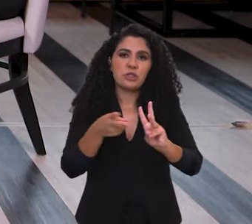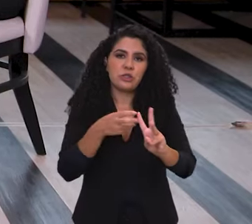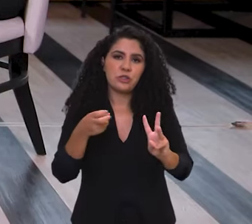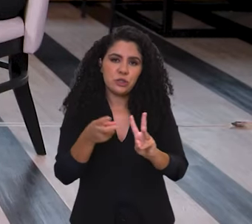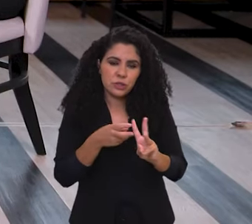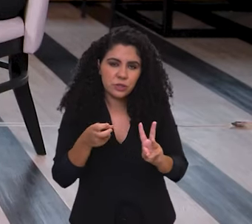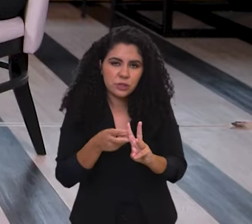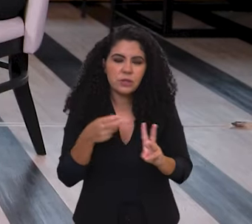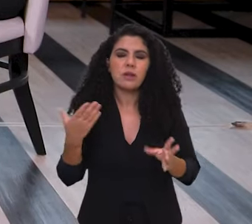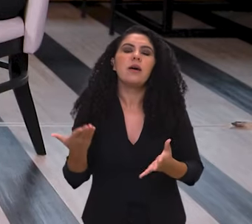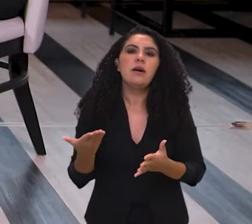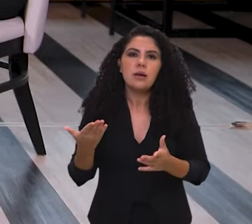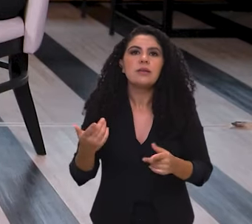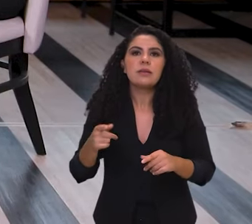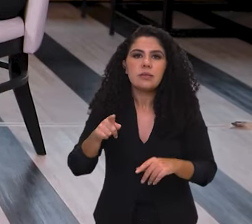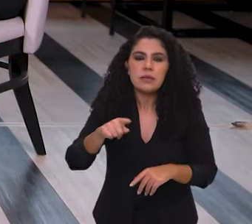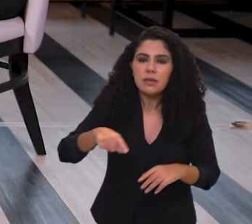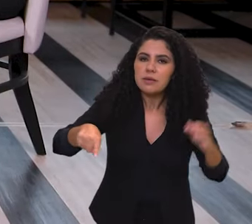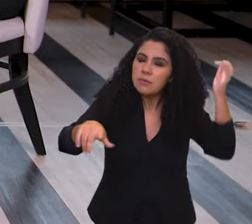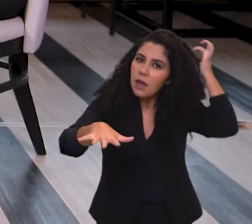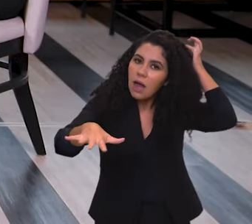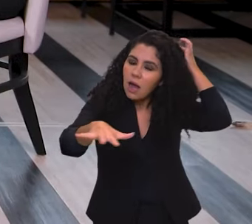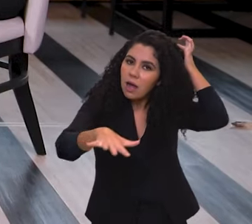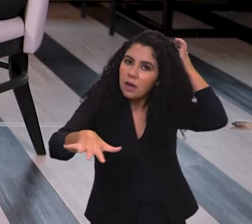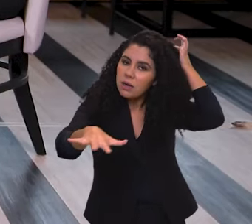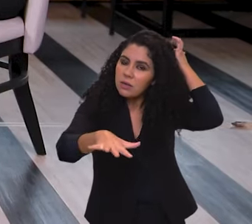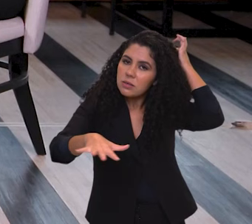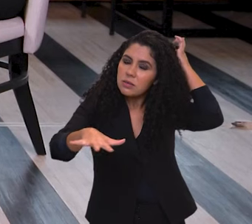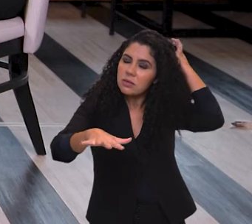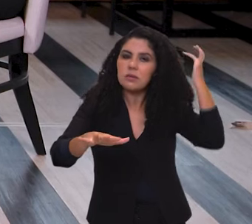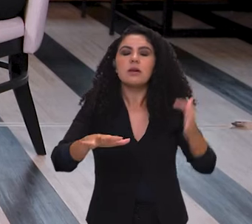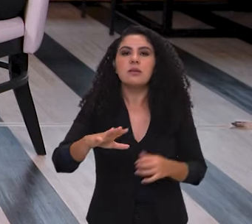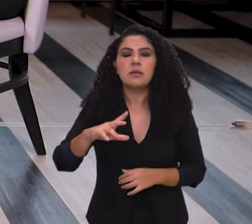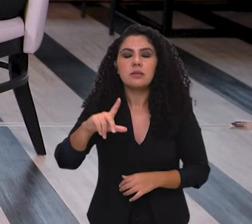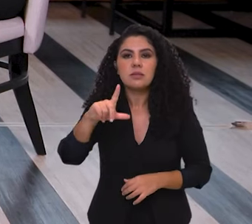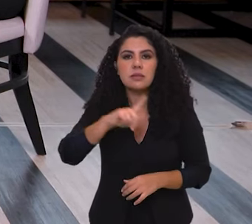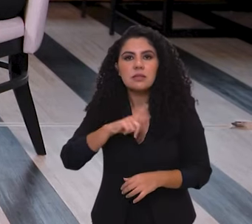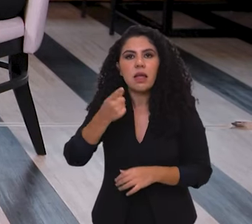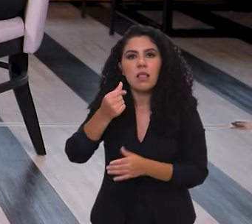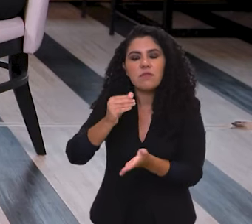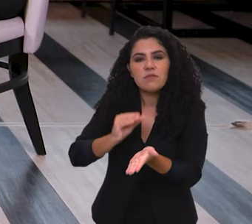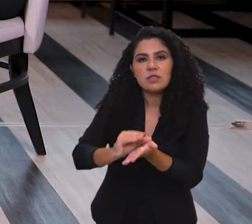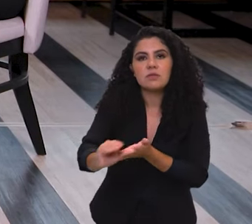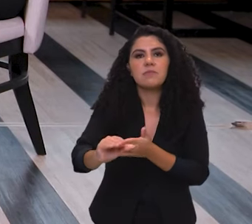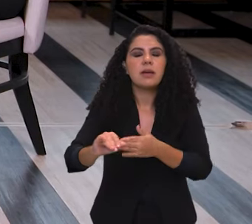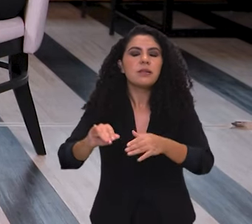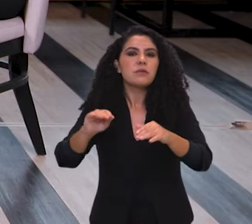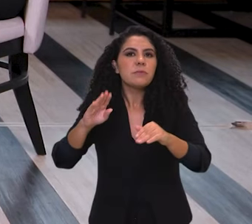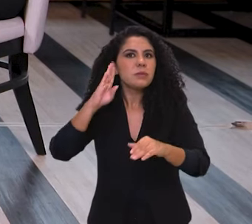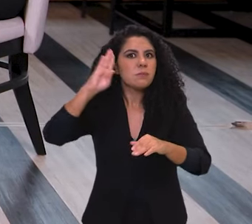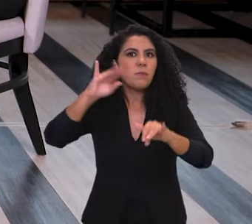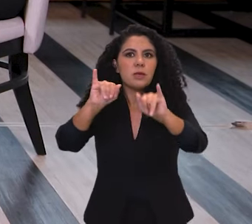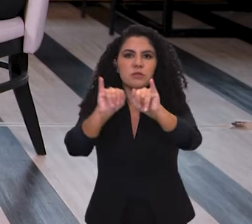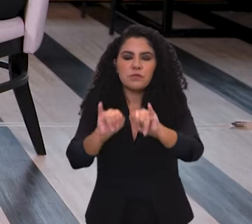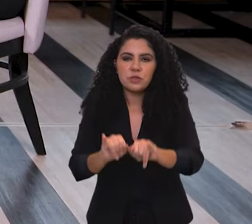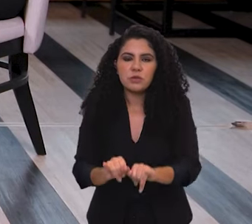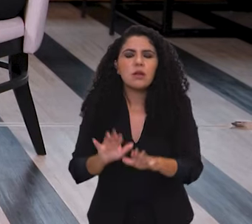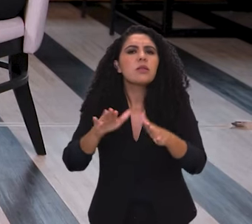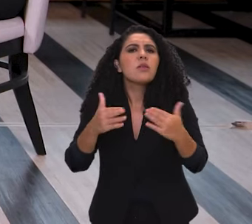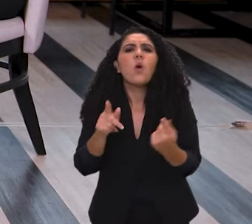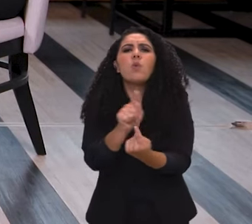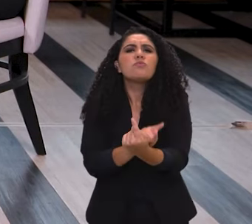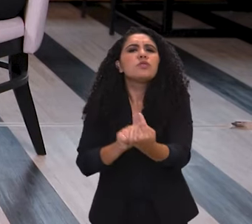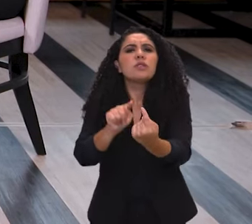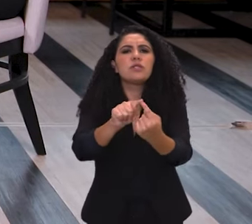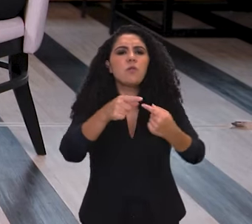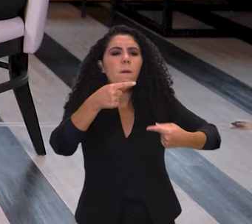áreas elas tensionam ou são tensionadas por investimentos em infraestrutura. Então, qual é o